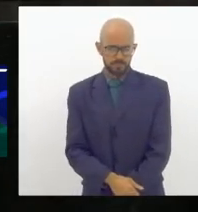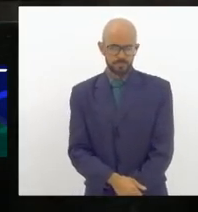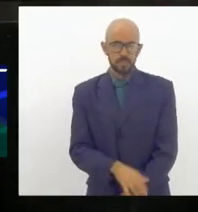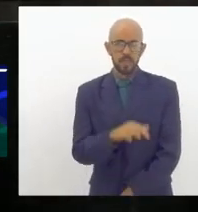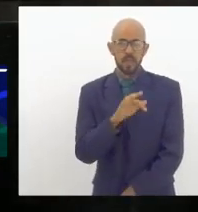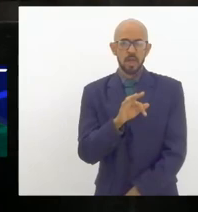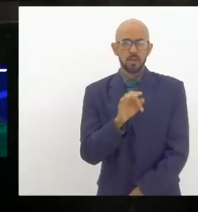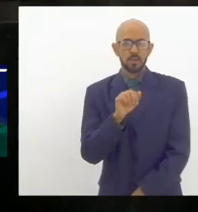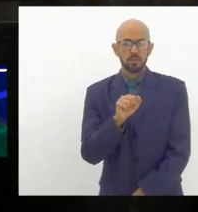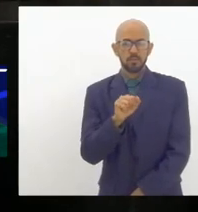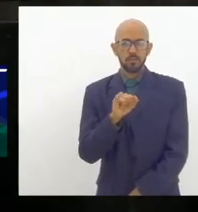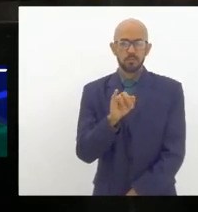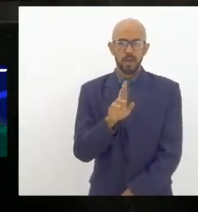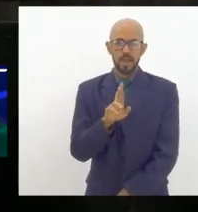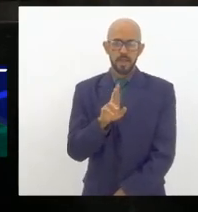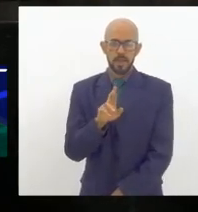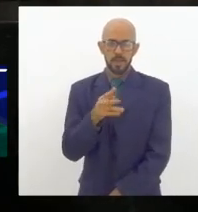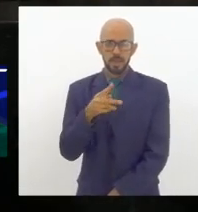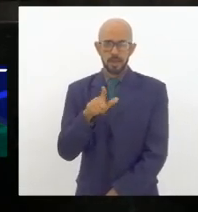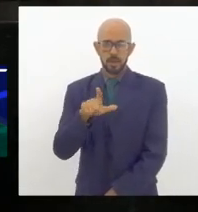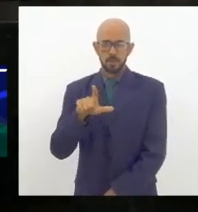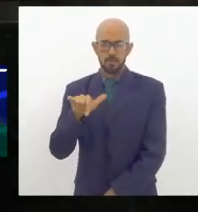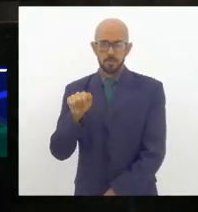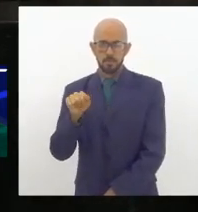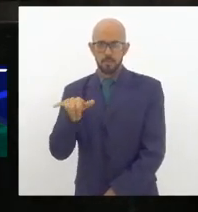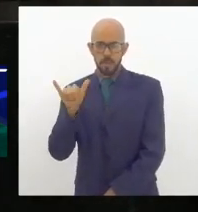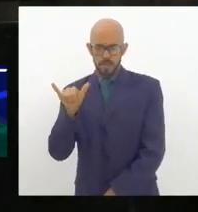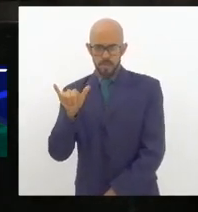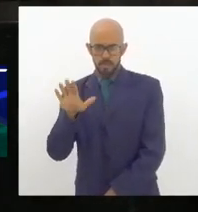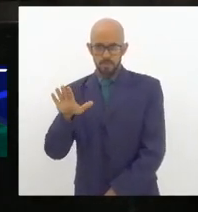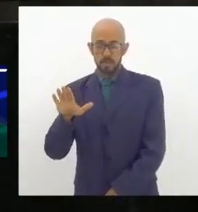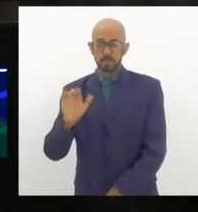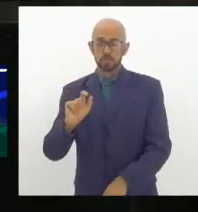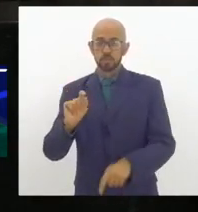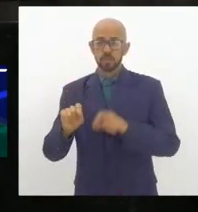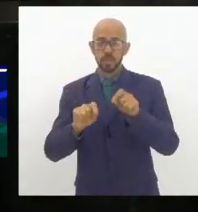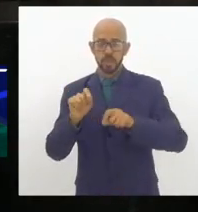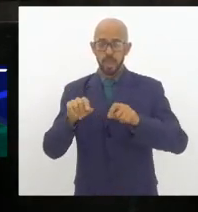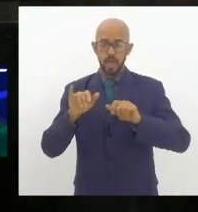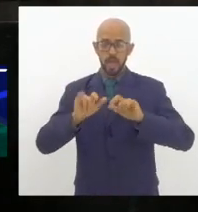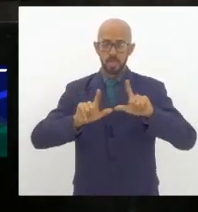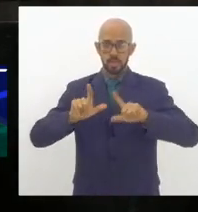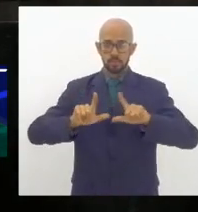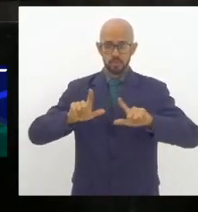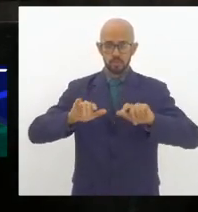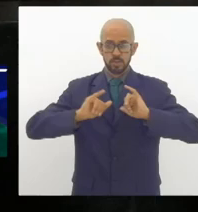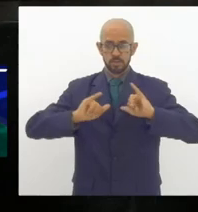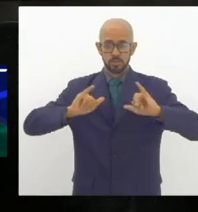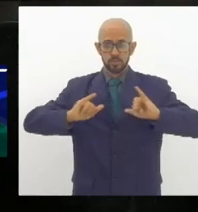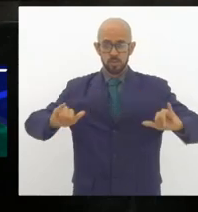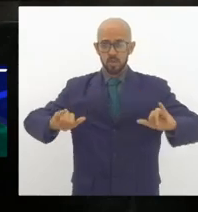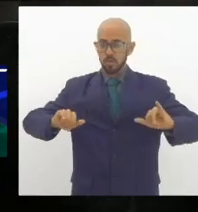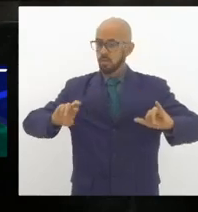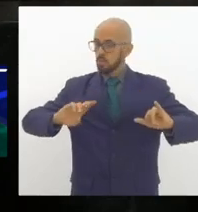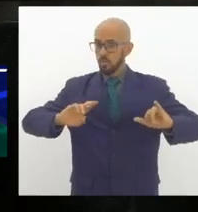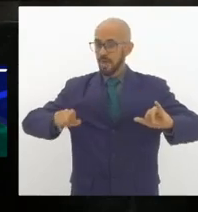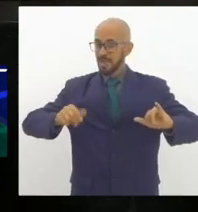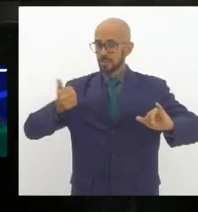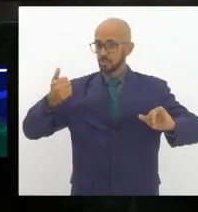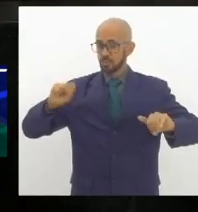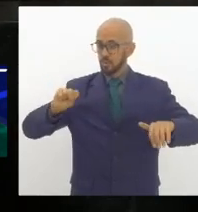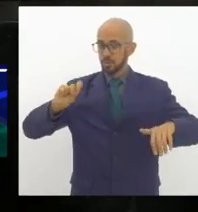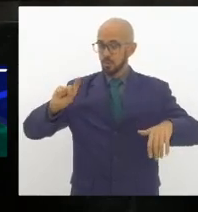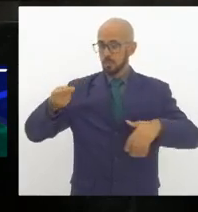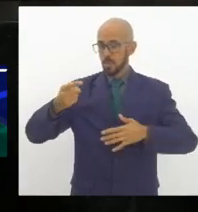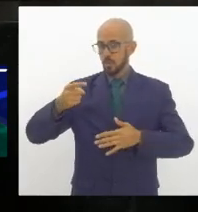isso olha Presidente a mídia tem noticiado na noticiado que não são 18 mil pessoas